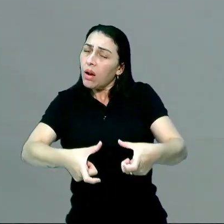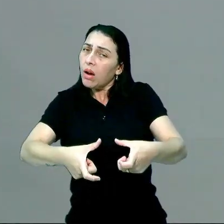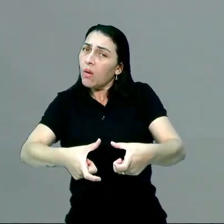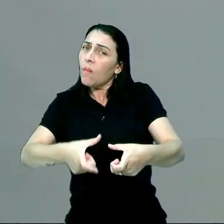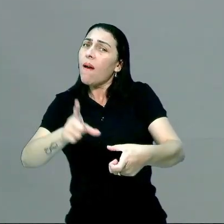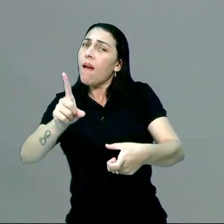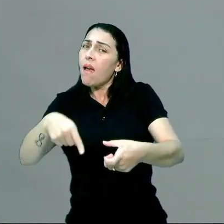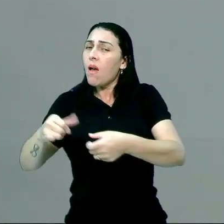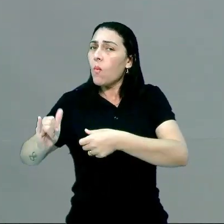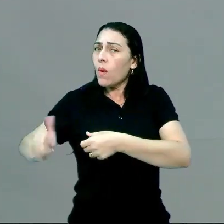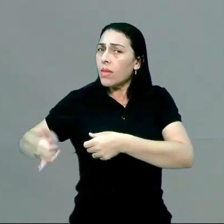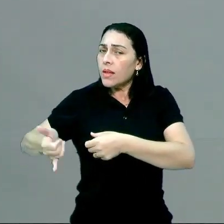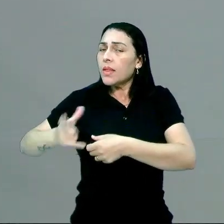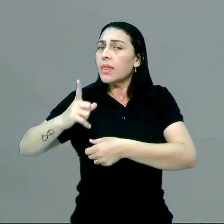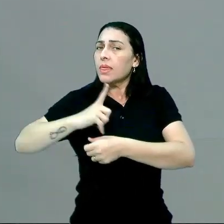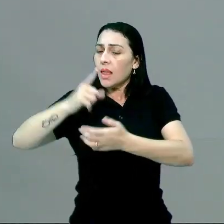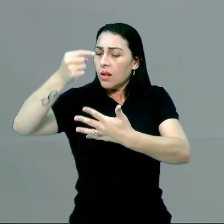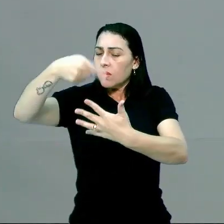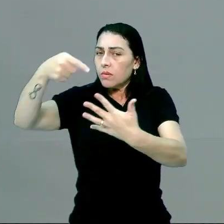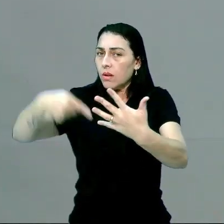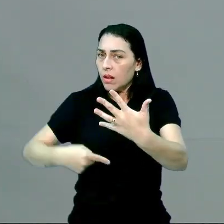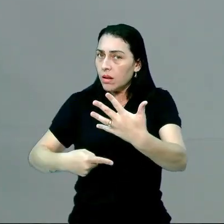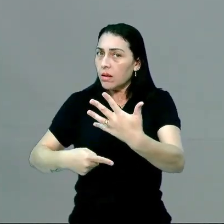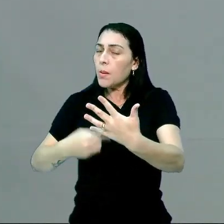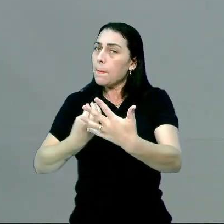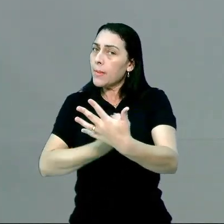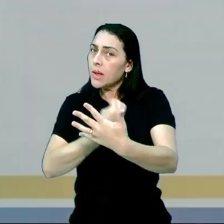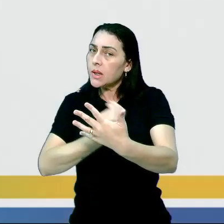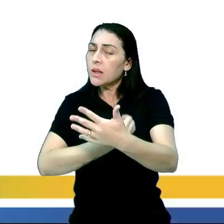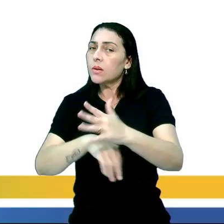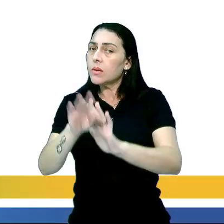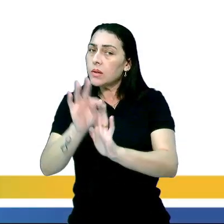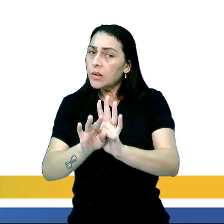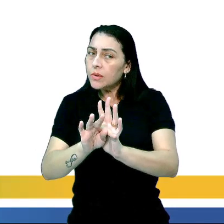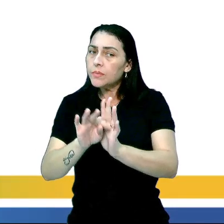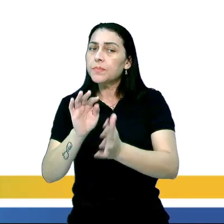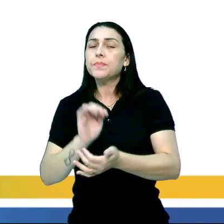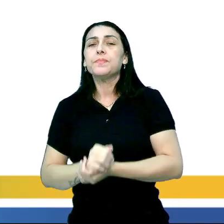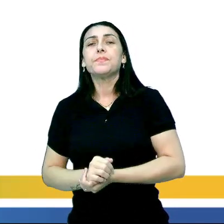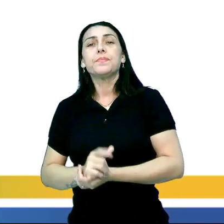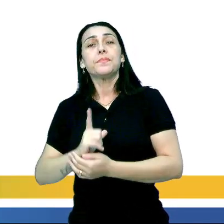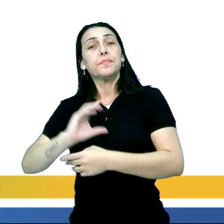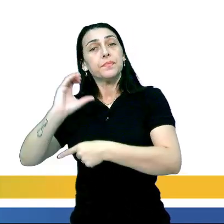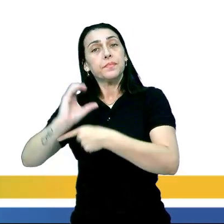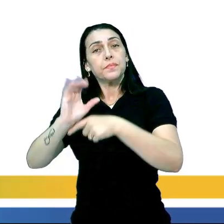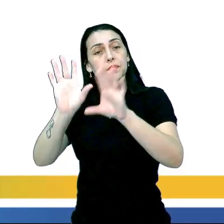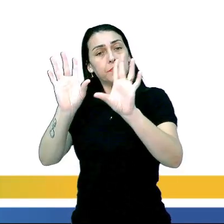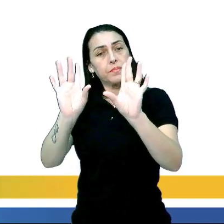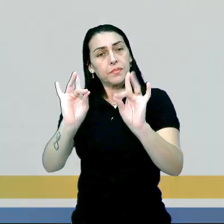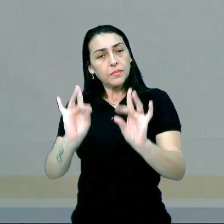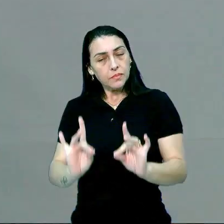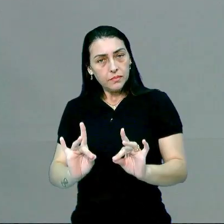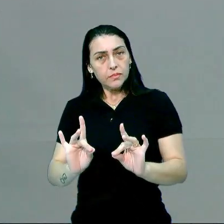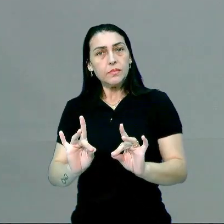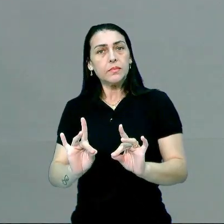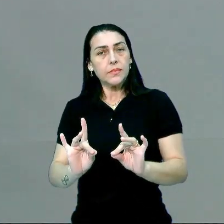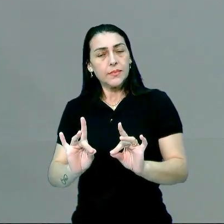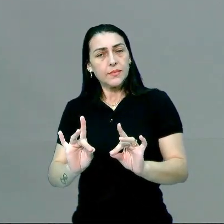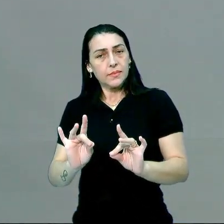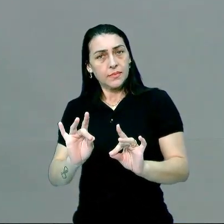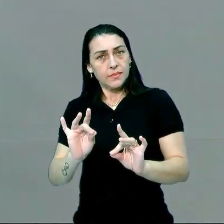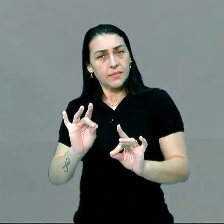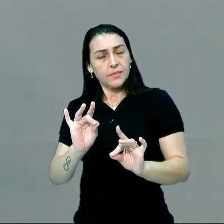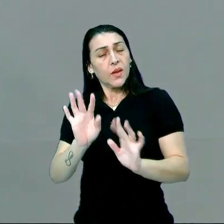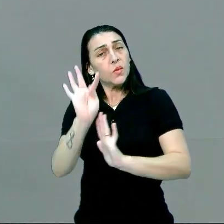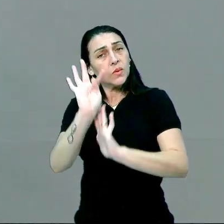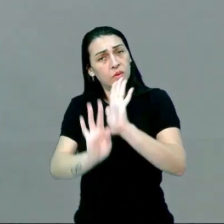que é uma narrativa? Será que tem os elementos da narrativa presente nesse texto? E aí nós temos aí descritiva. Será